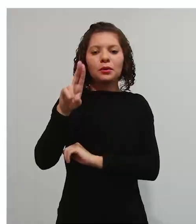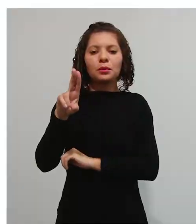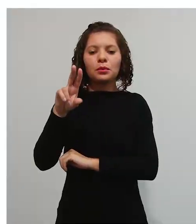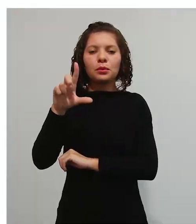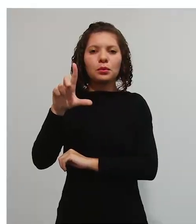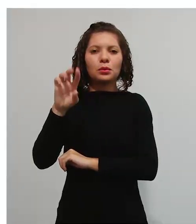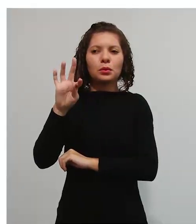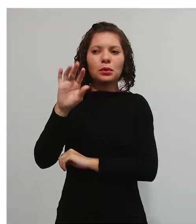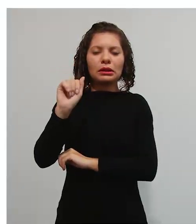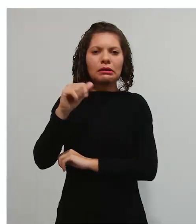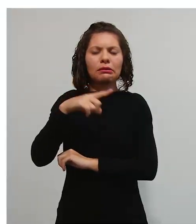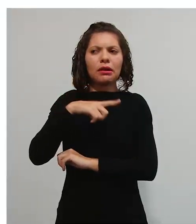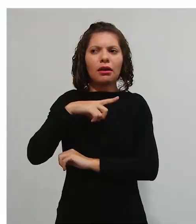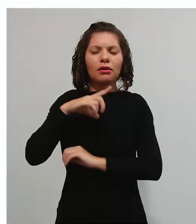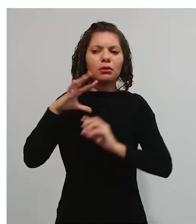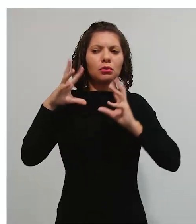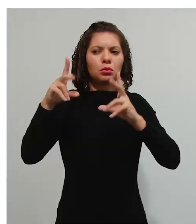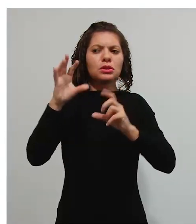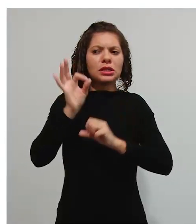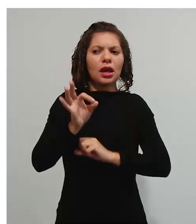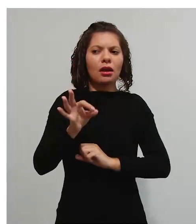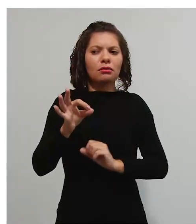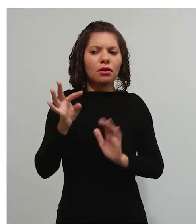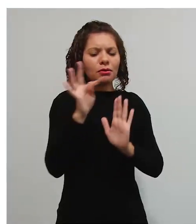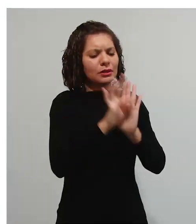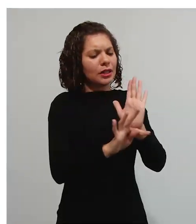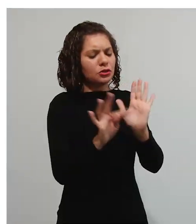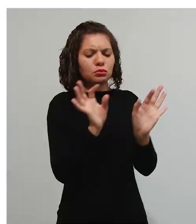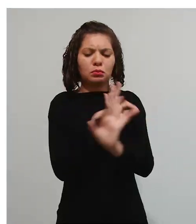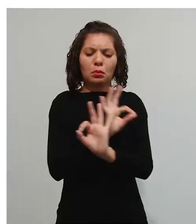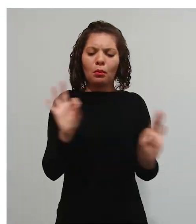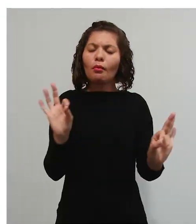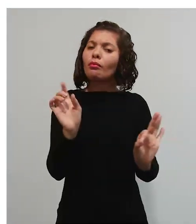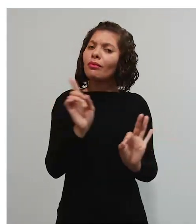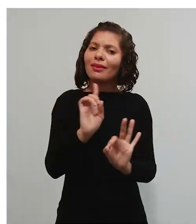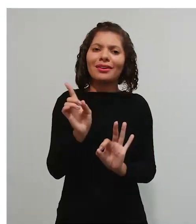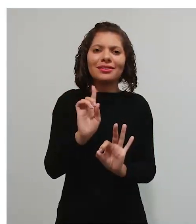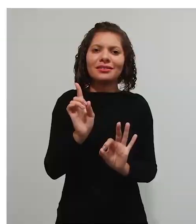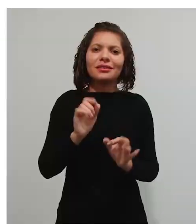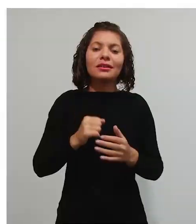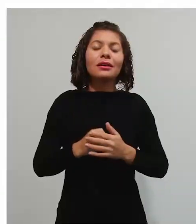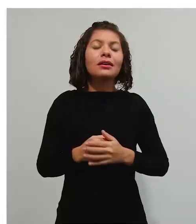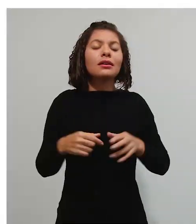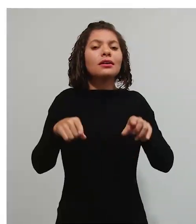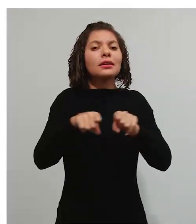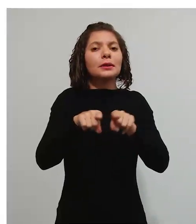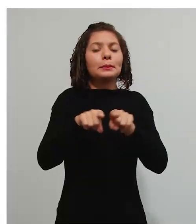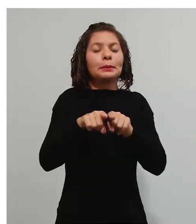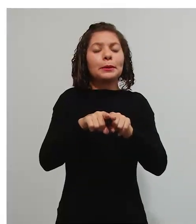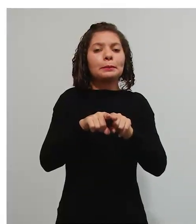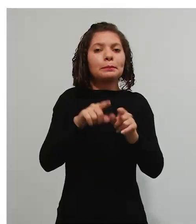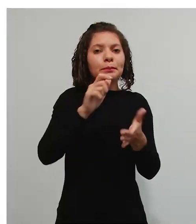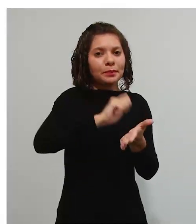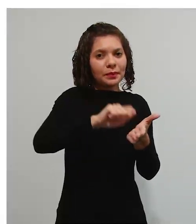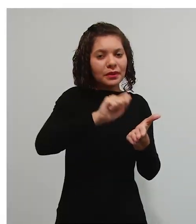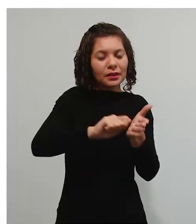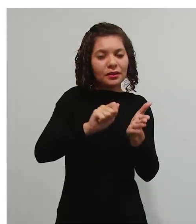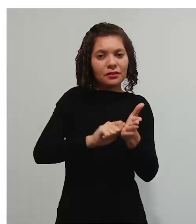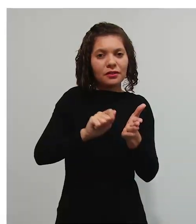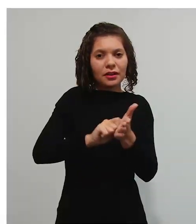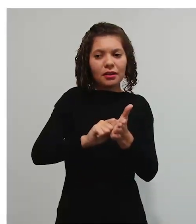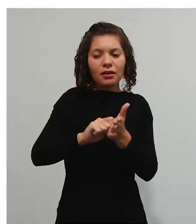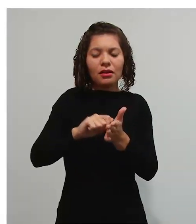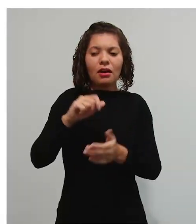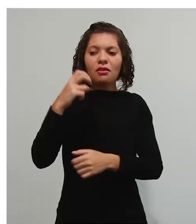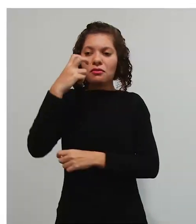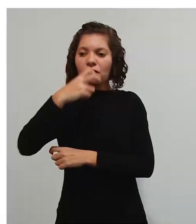garante o sucesso de um texto escrito. Não basta também saber que escrever é diferente de falar.